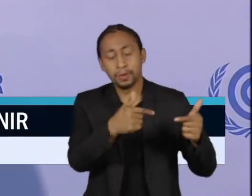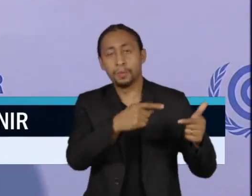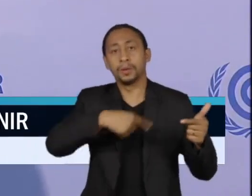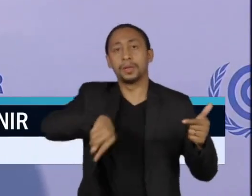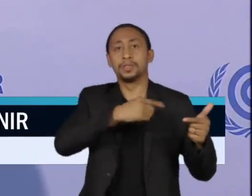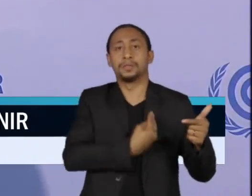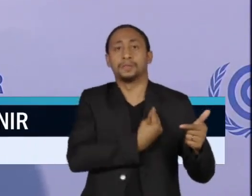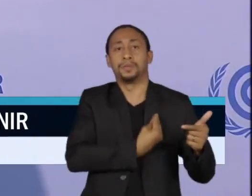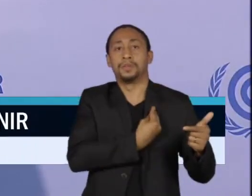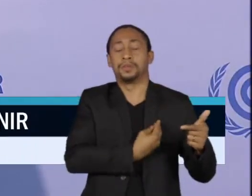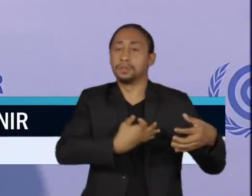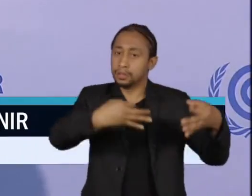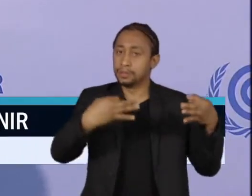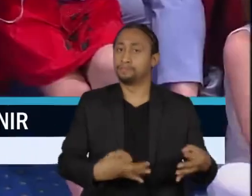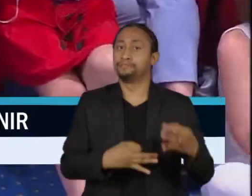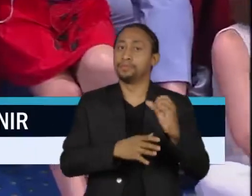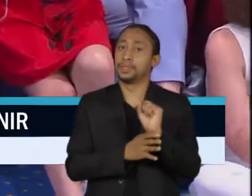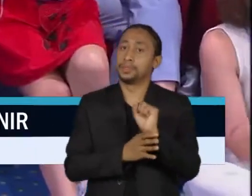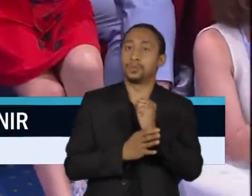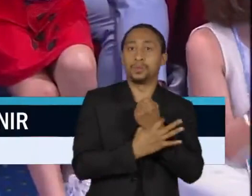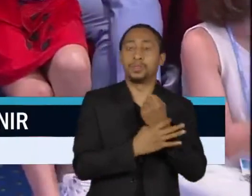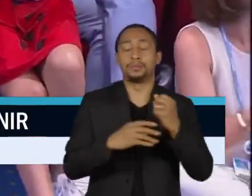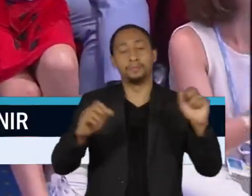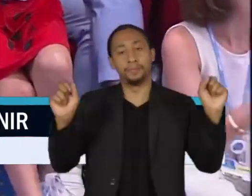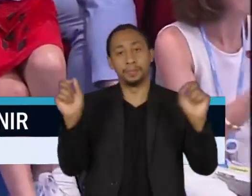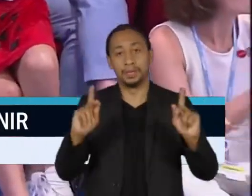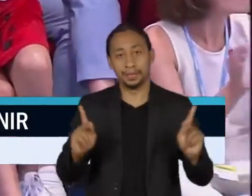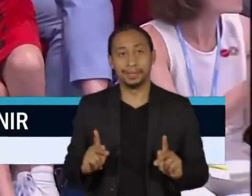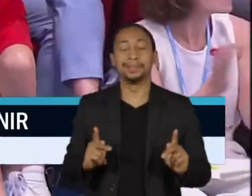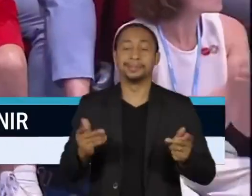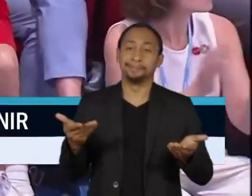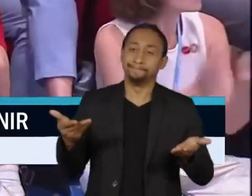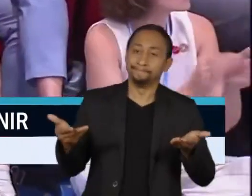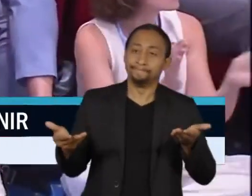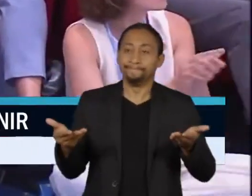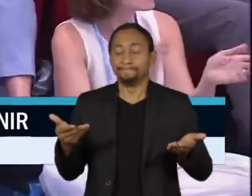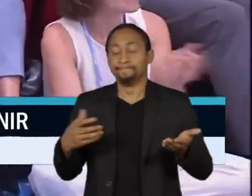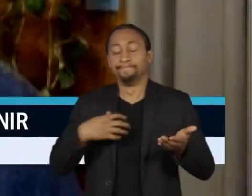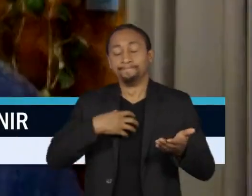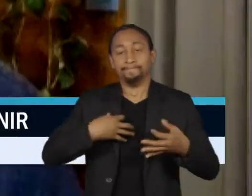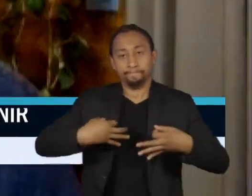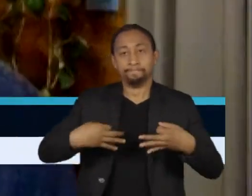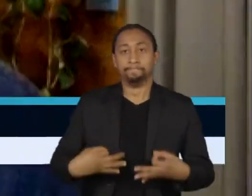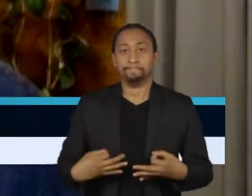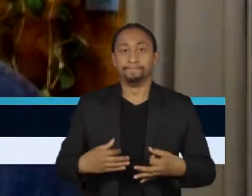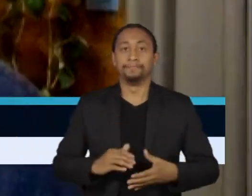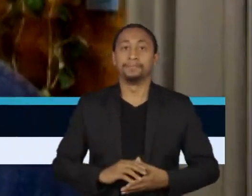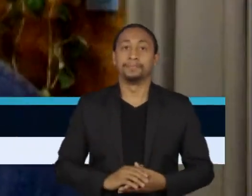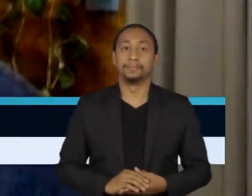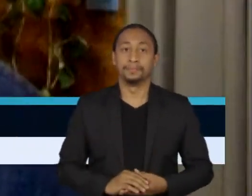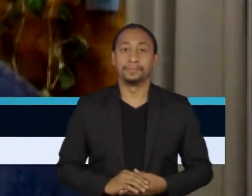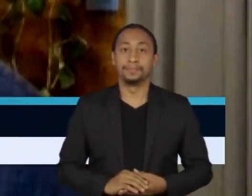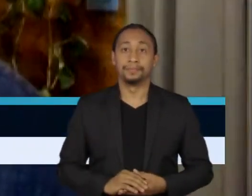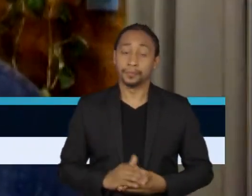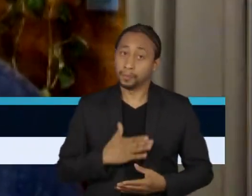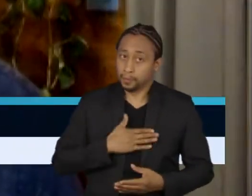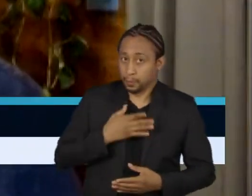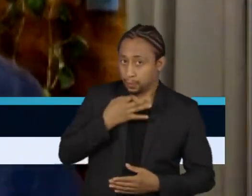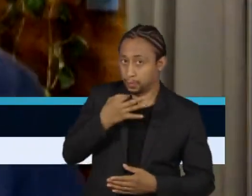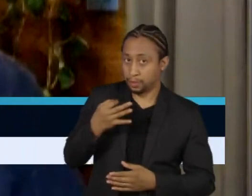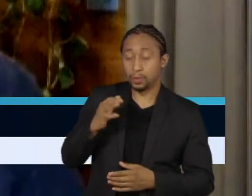sobrevivência digna, segurança, paz e sustentabilidade. Eu acho que o presidente Lula